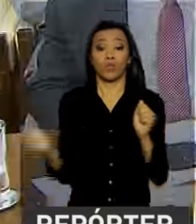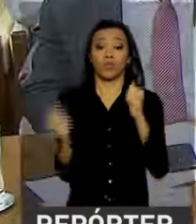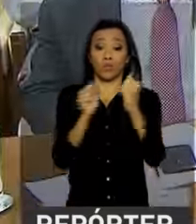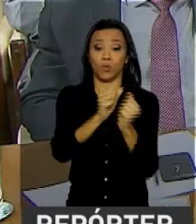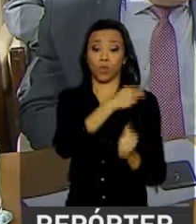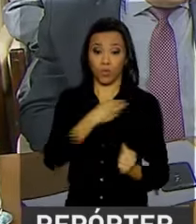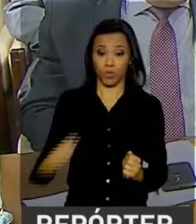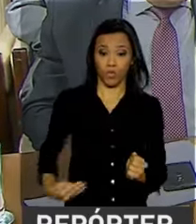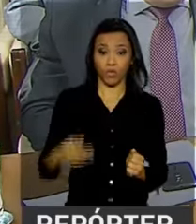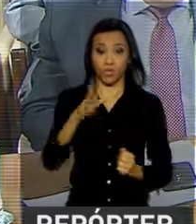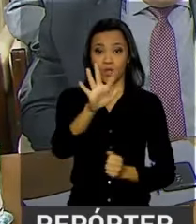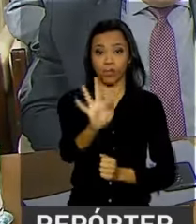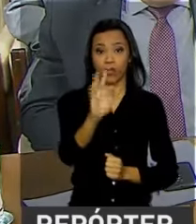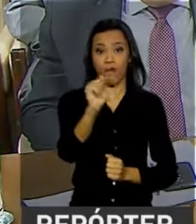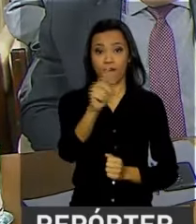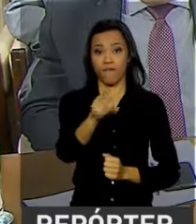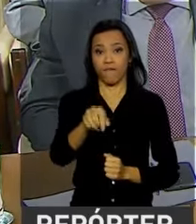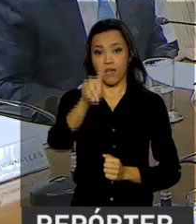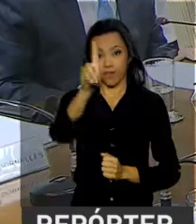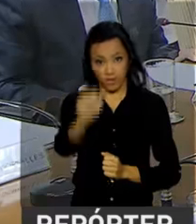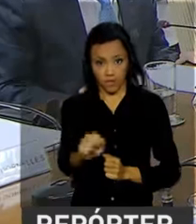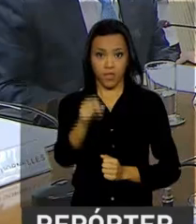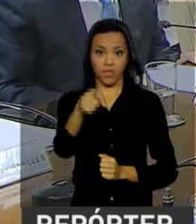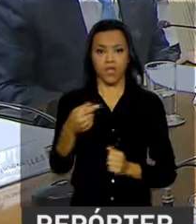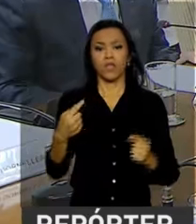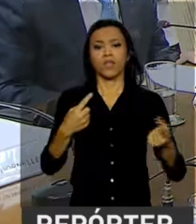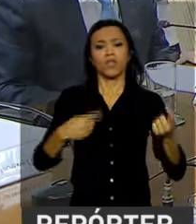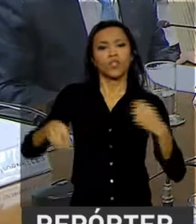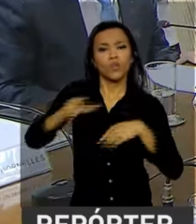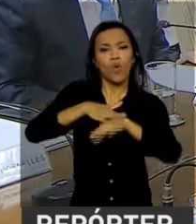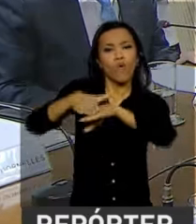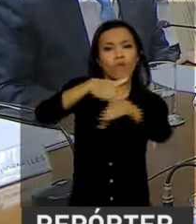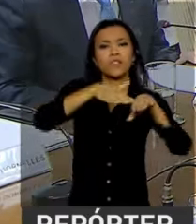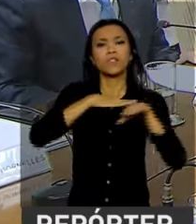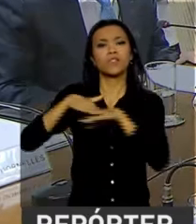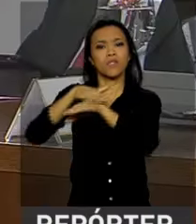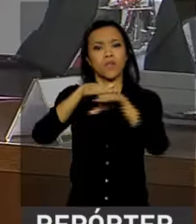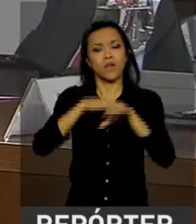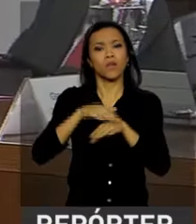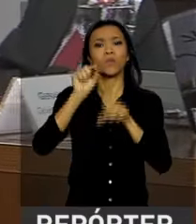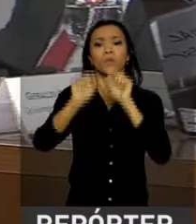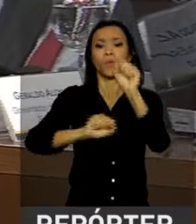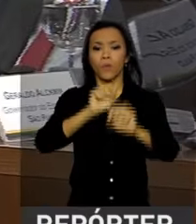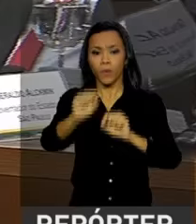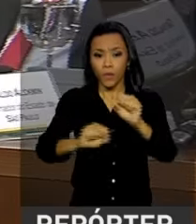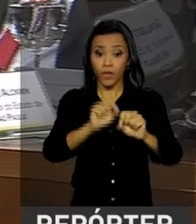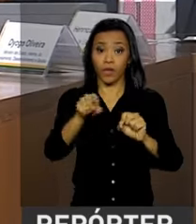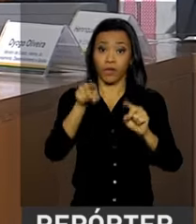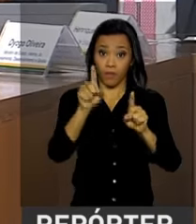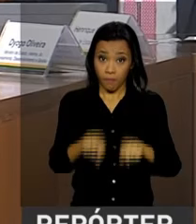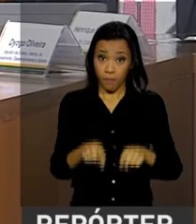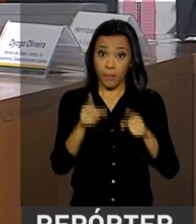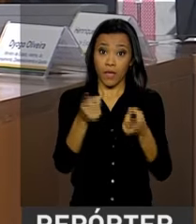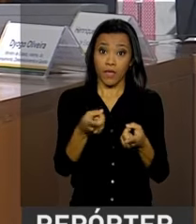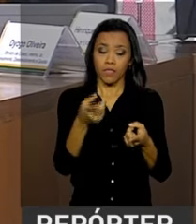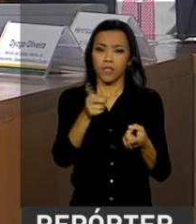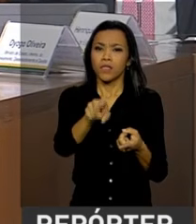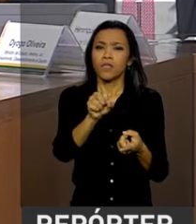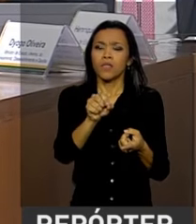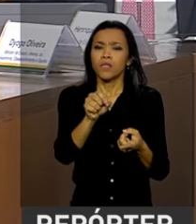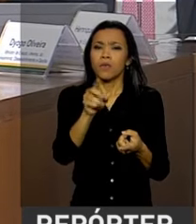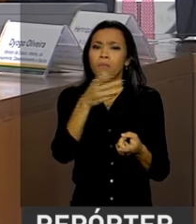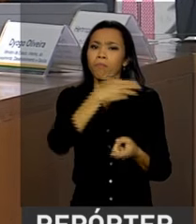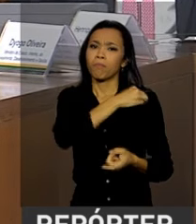Meirelles. Etapas que prepararam a discussão para o principal compromisso do dia, o debate de uma proposta com o presidente em